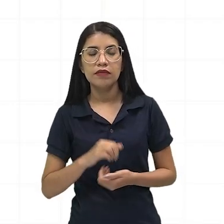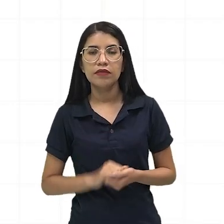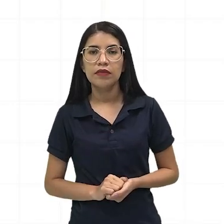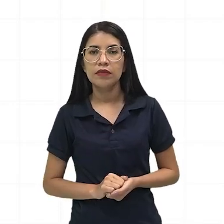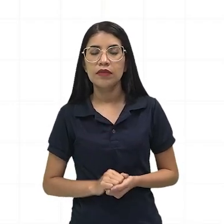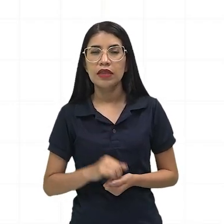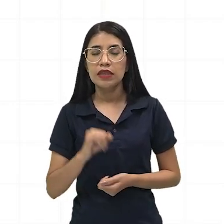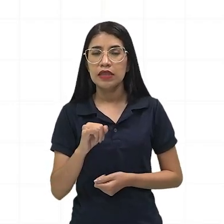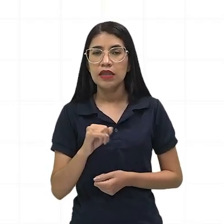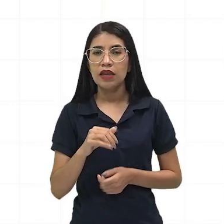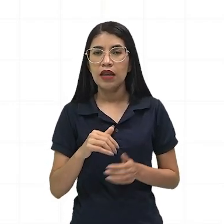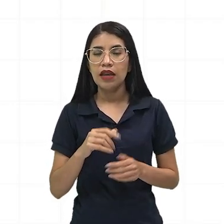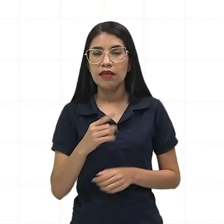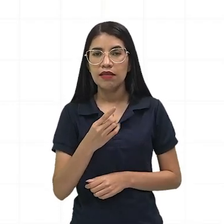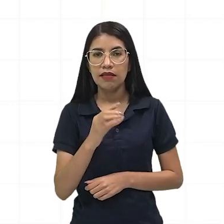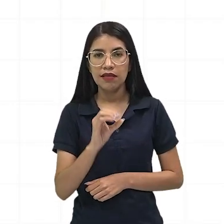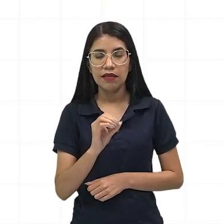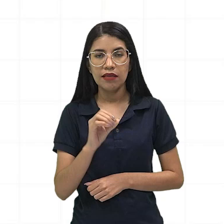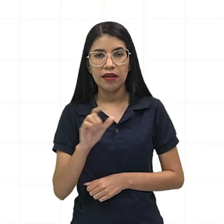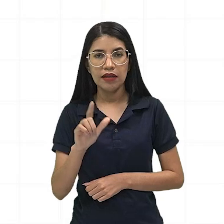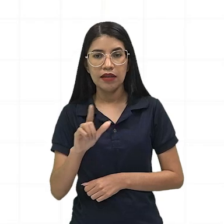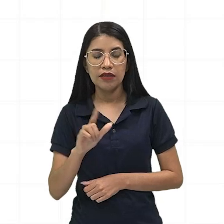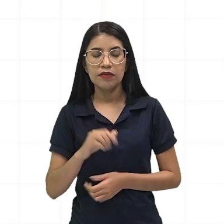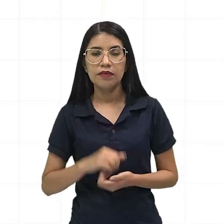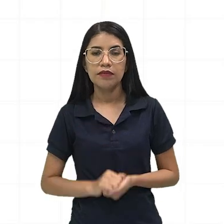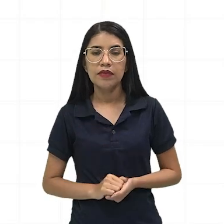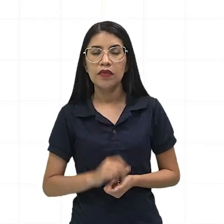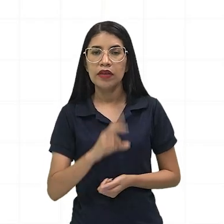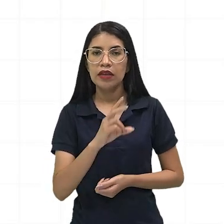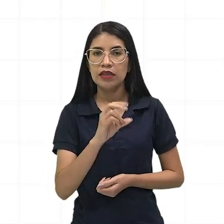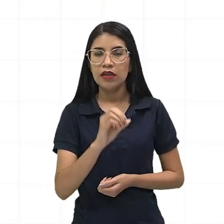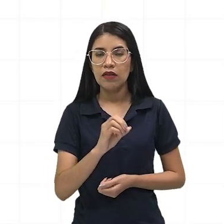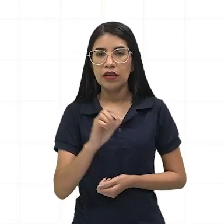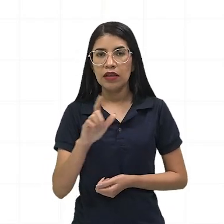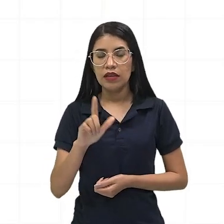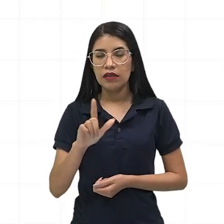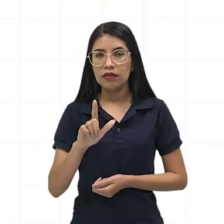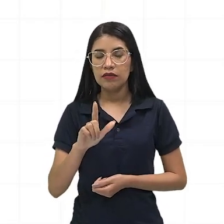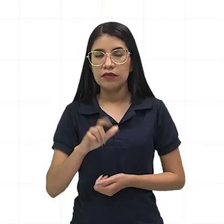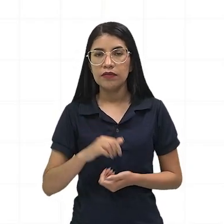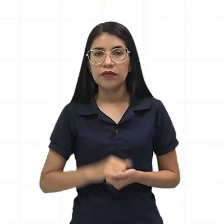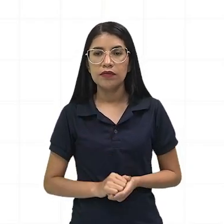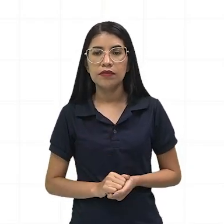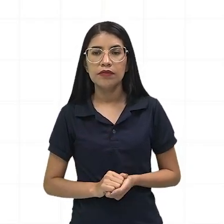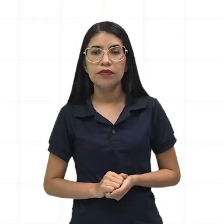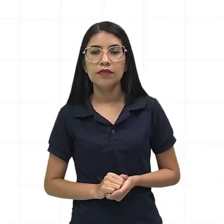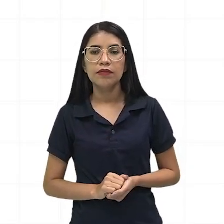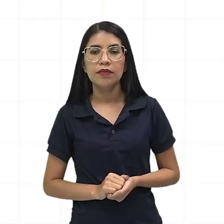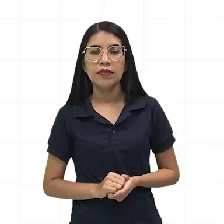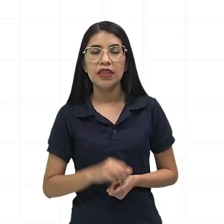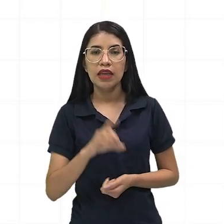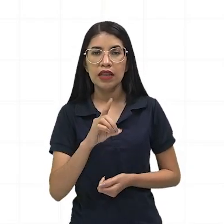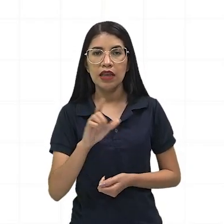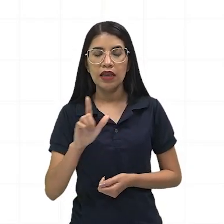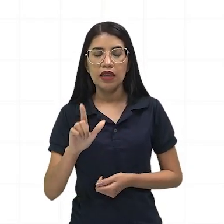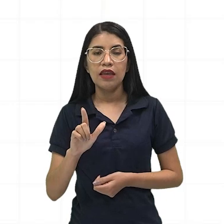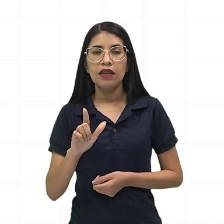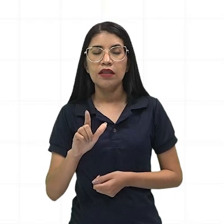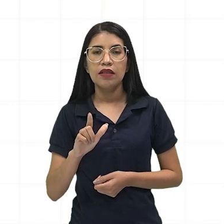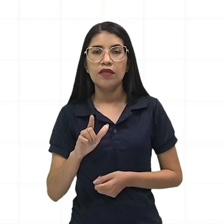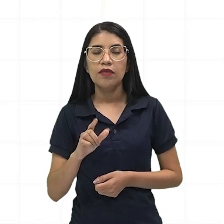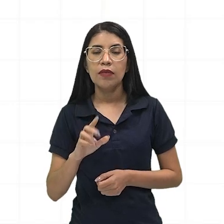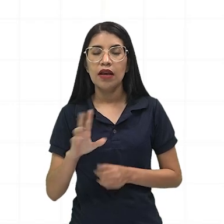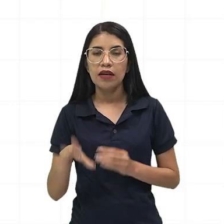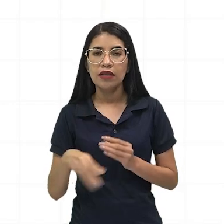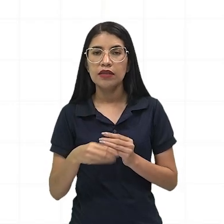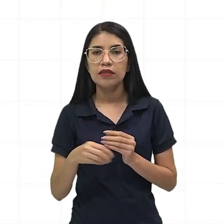ele é 10 litros, né? 5 vai dar 50 litros, você vai lembrar disso. E decilitro, você vai colocar mais